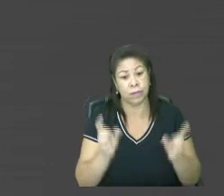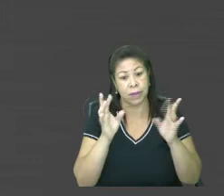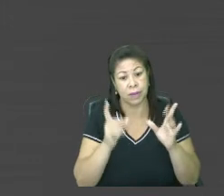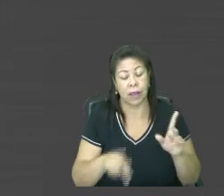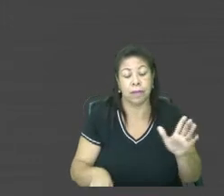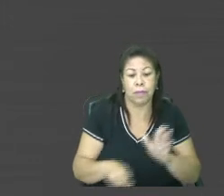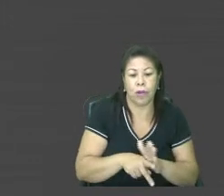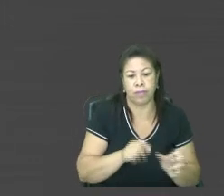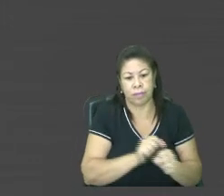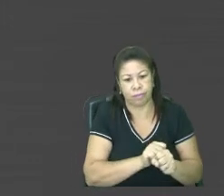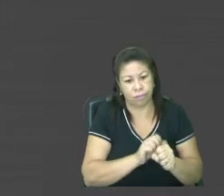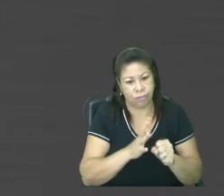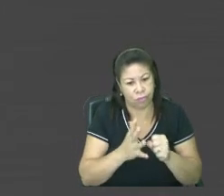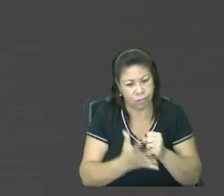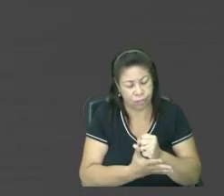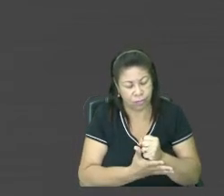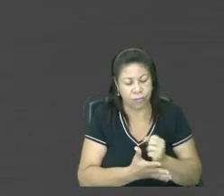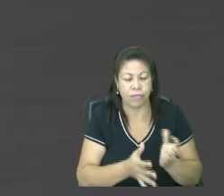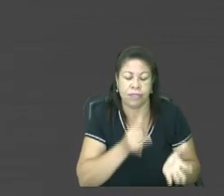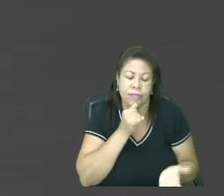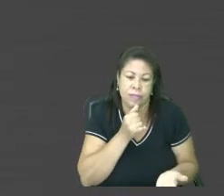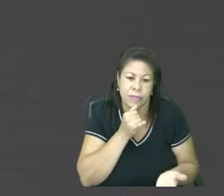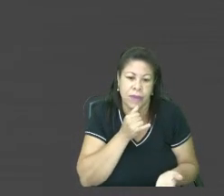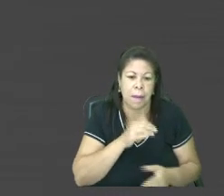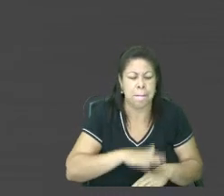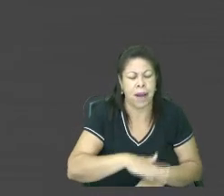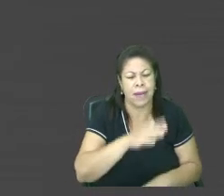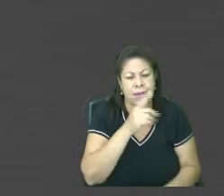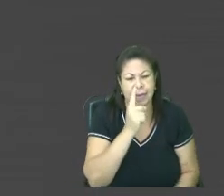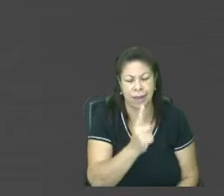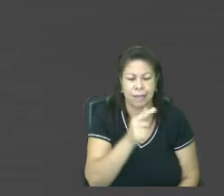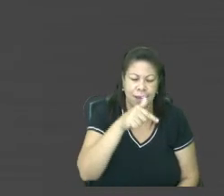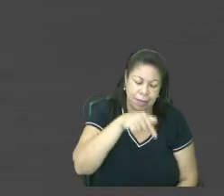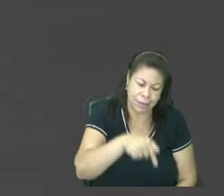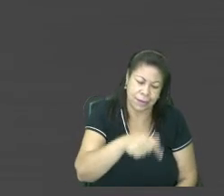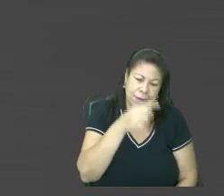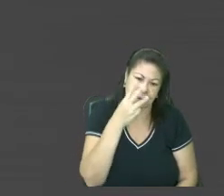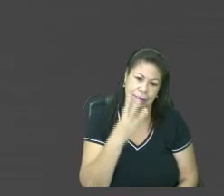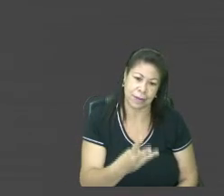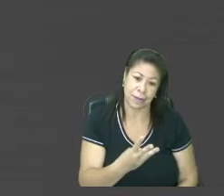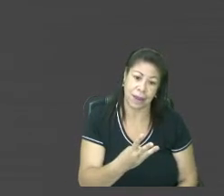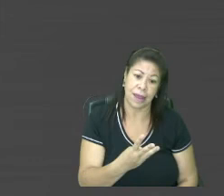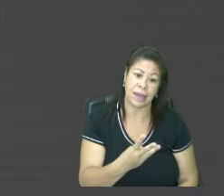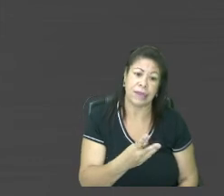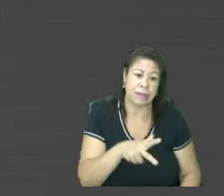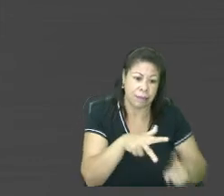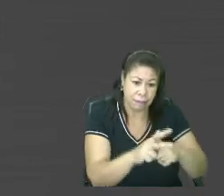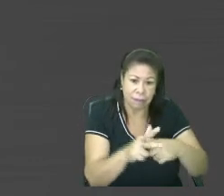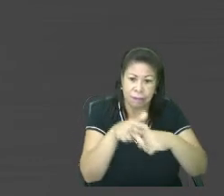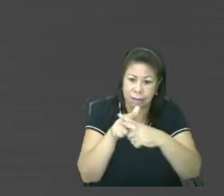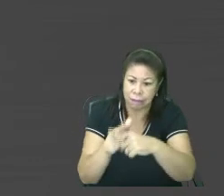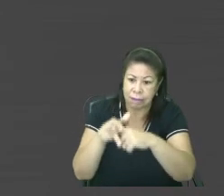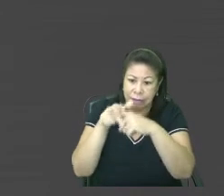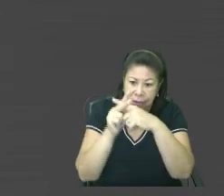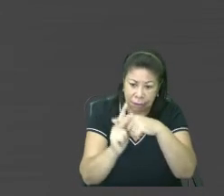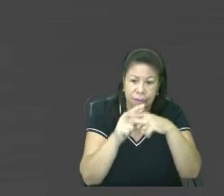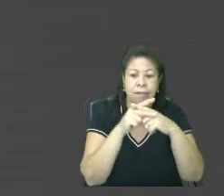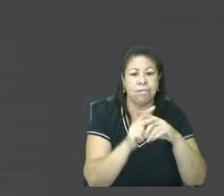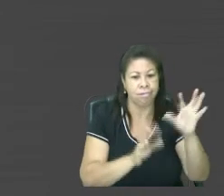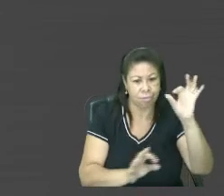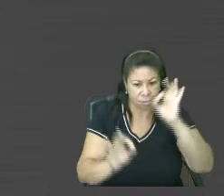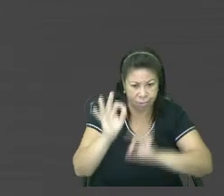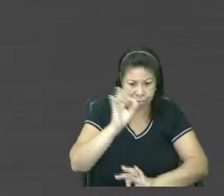A gente fez também mais de 173 manutenções, né, nas nossas unidades.